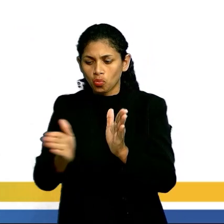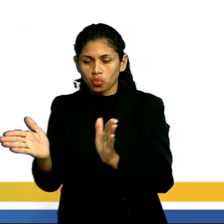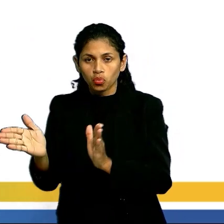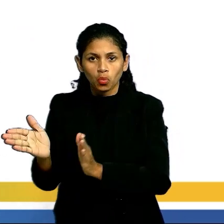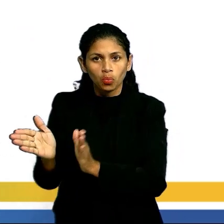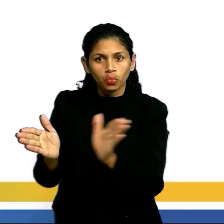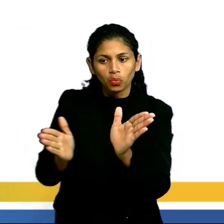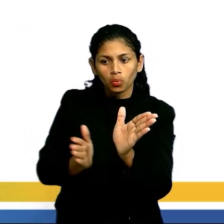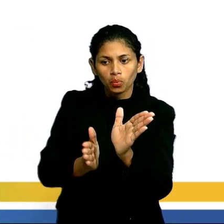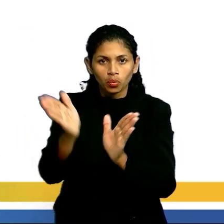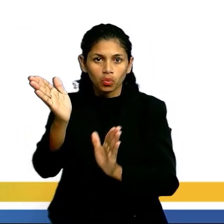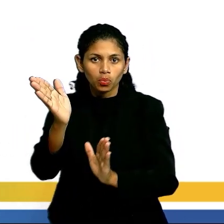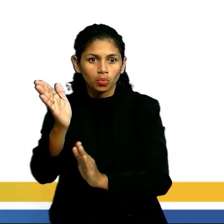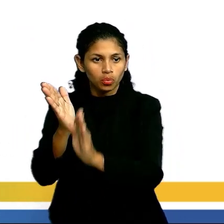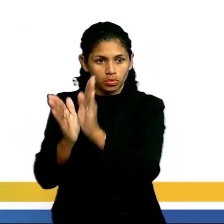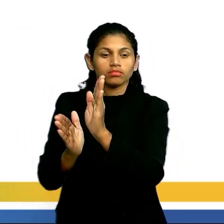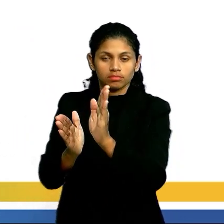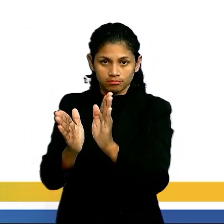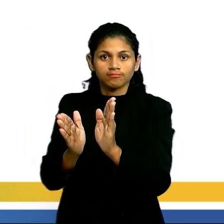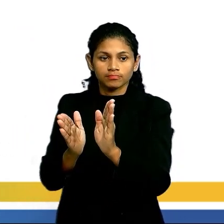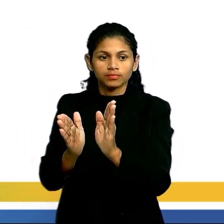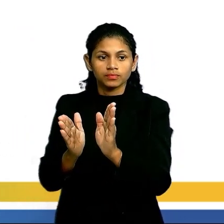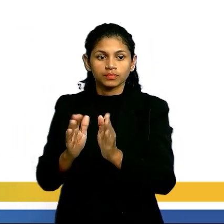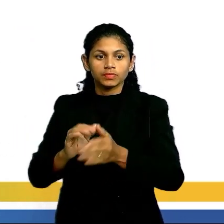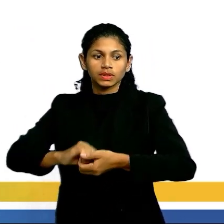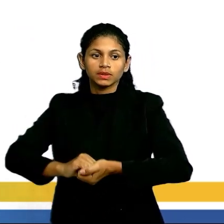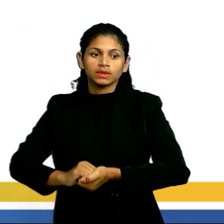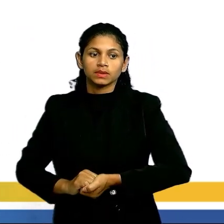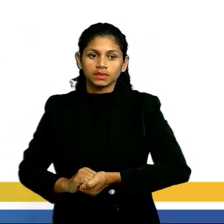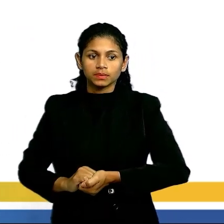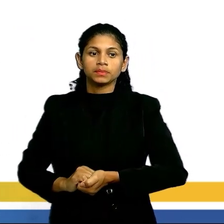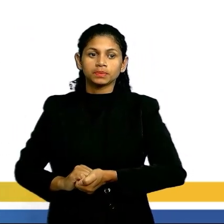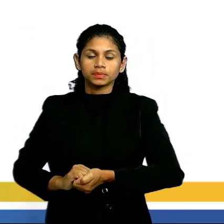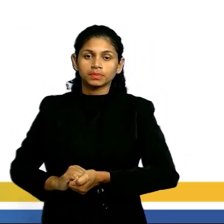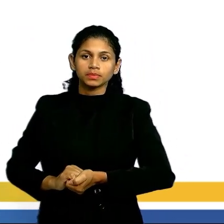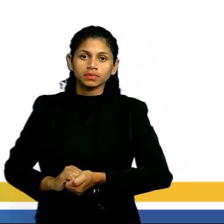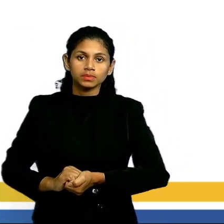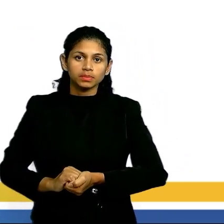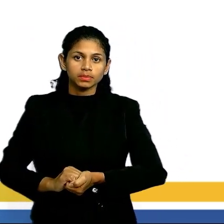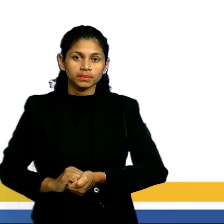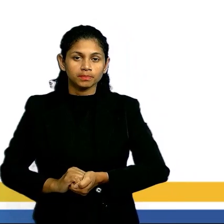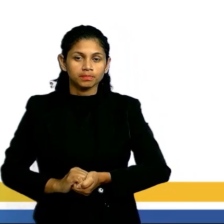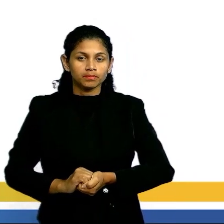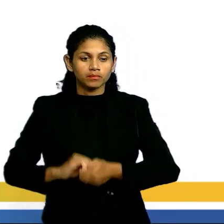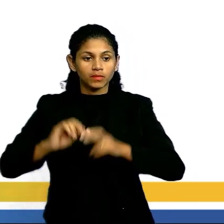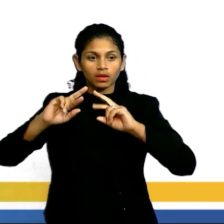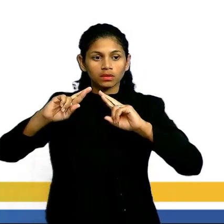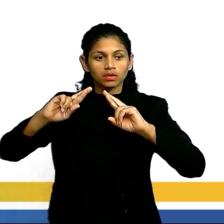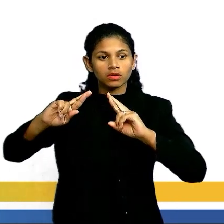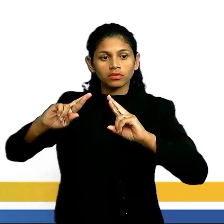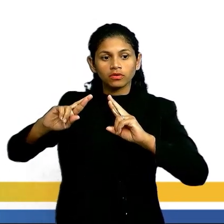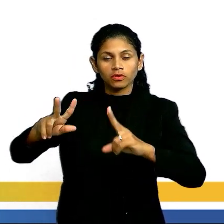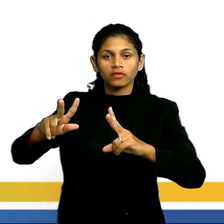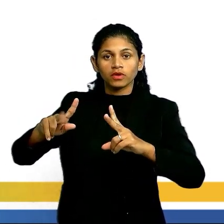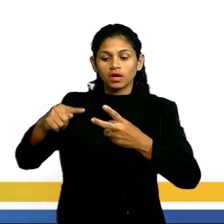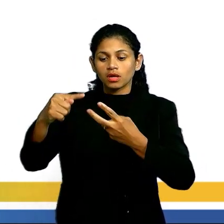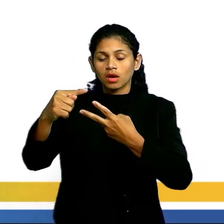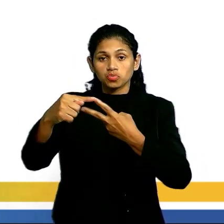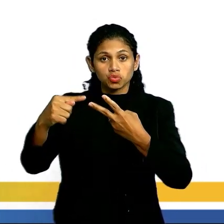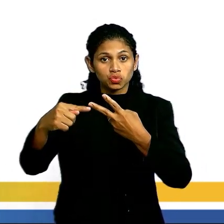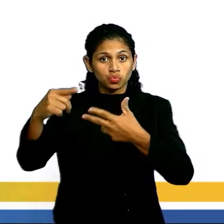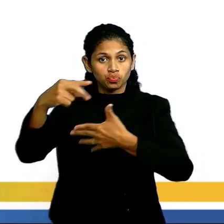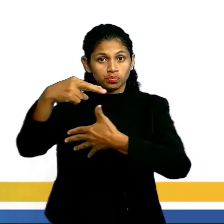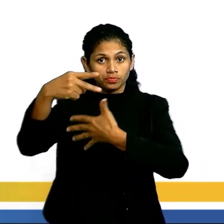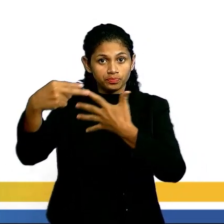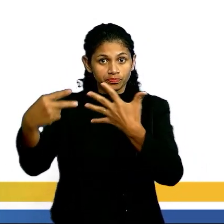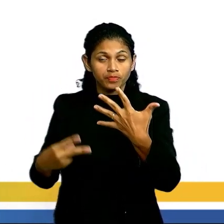significa clado? Que significa ramos, tá? Então, são esses ramos aqui que tá diferenciando essas duas espécies, porém tem o